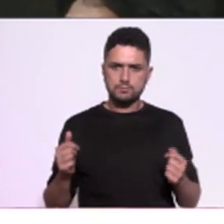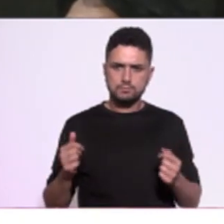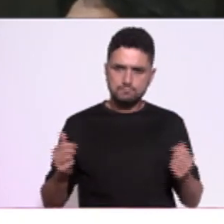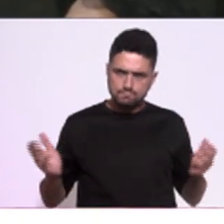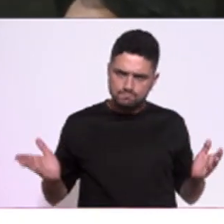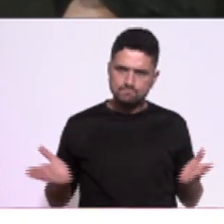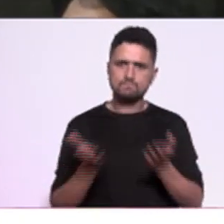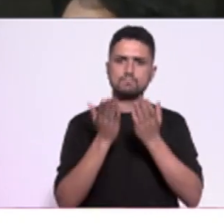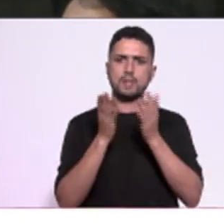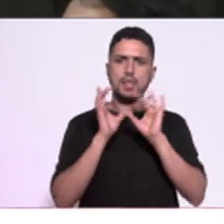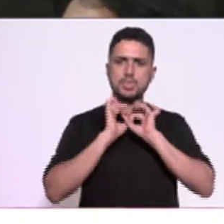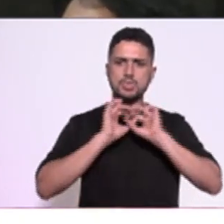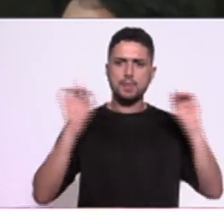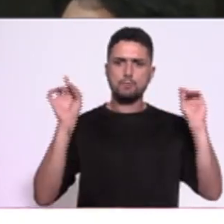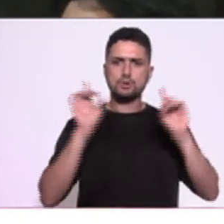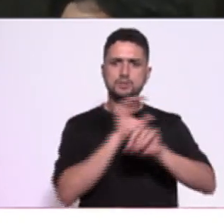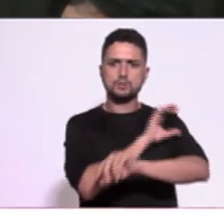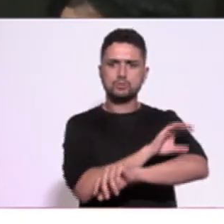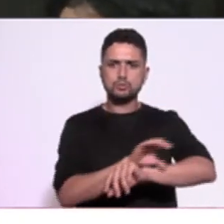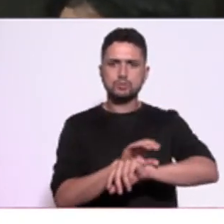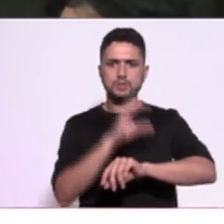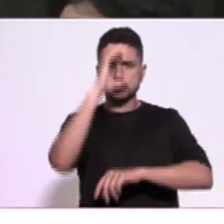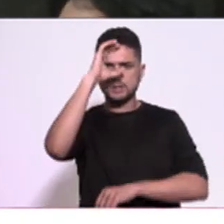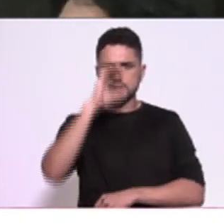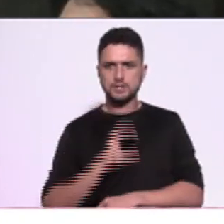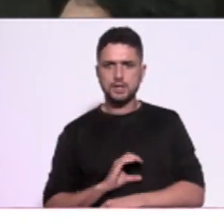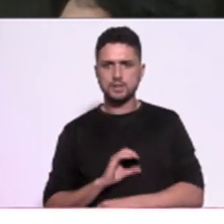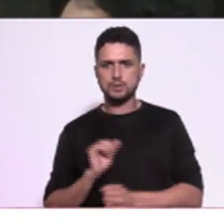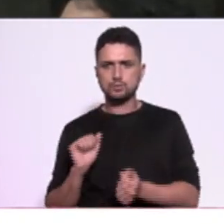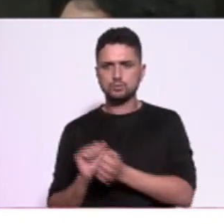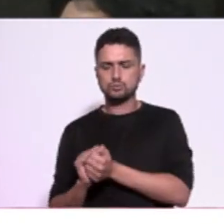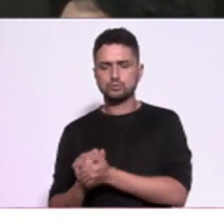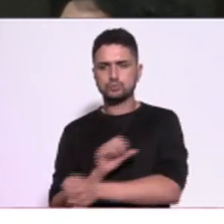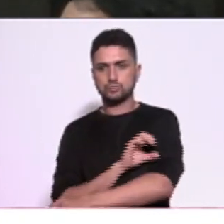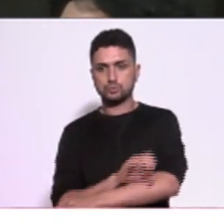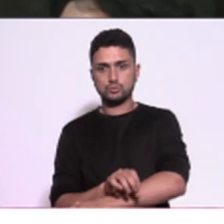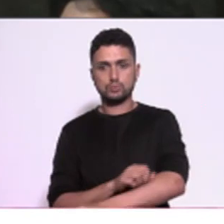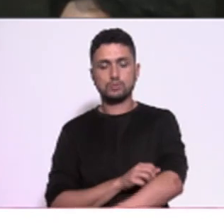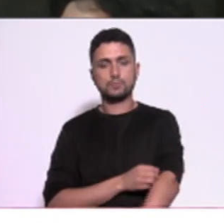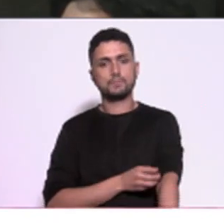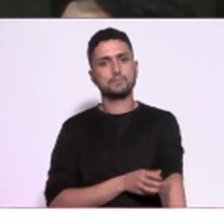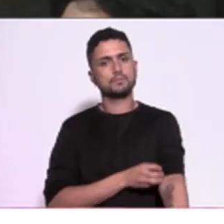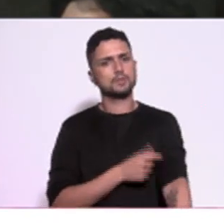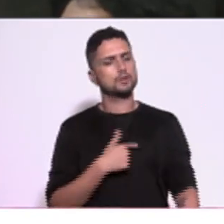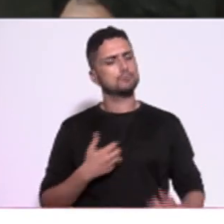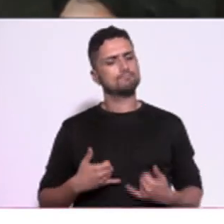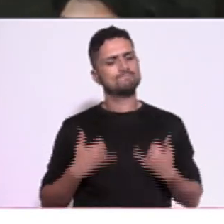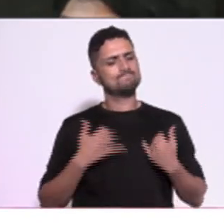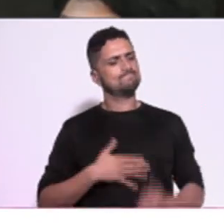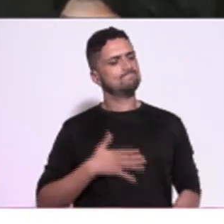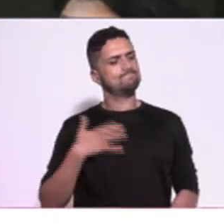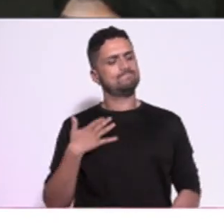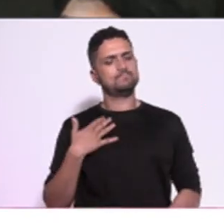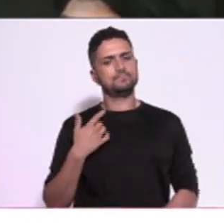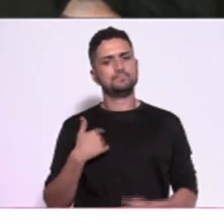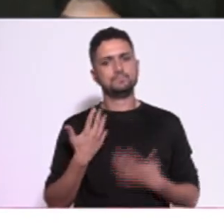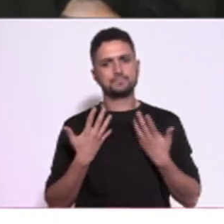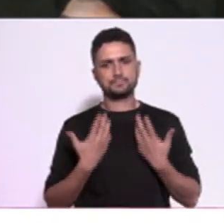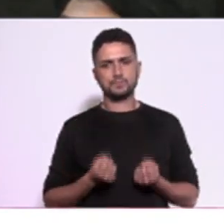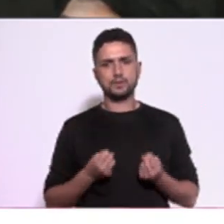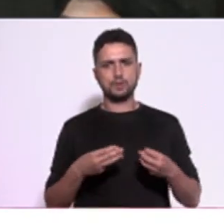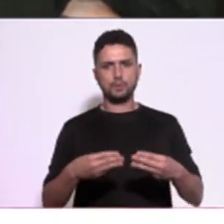democracia cultural, em cidadania cultural. Eu fico honrado por receber